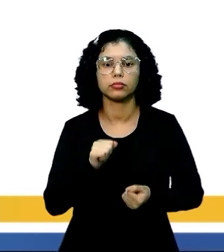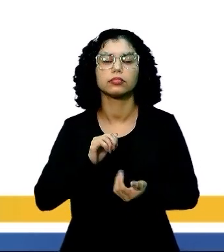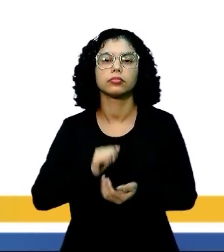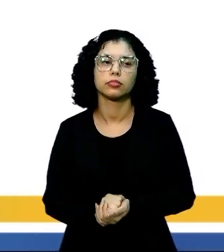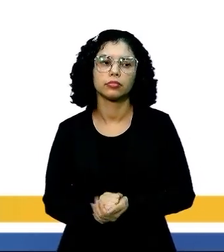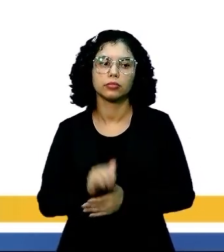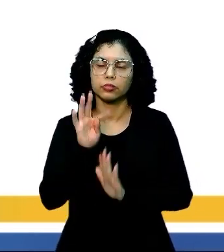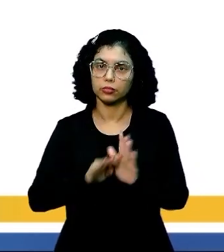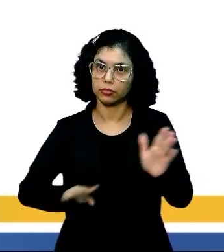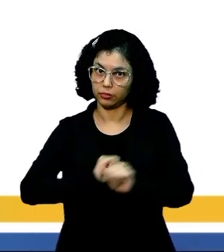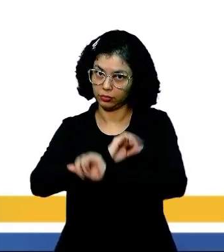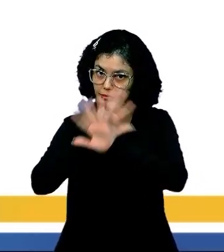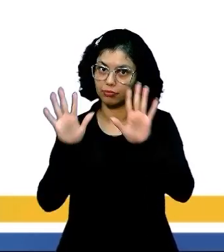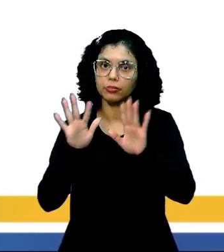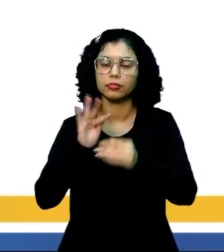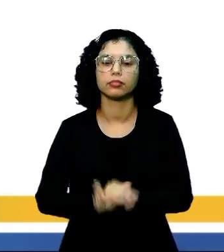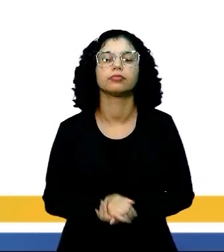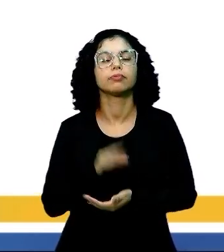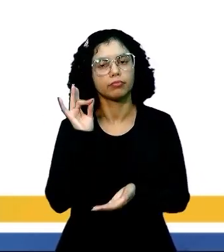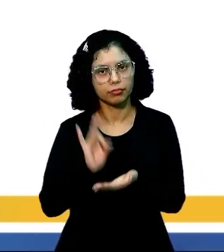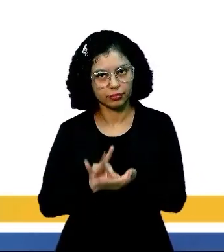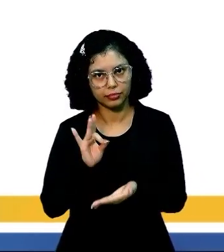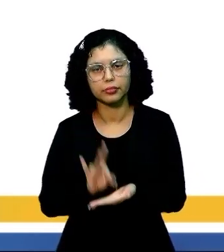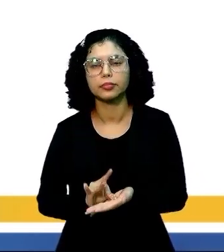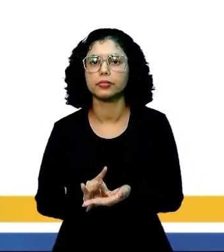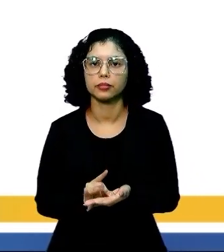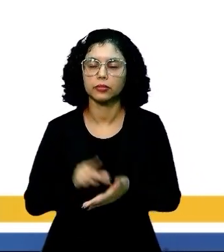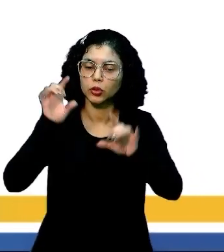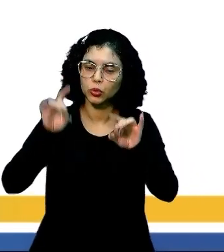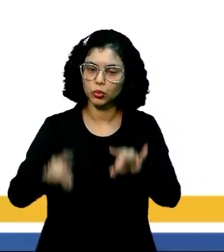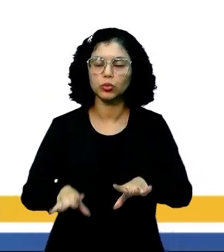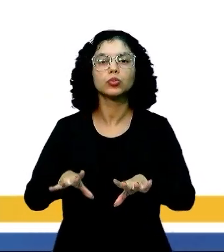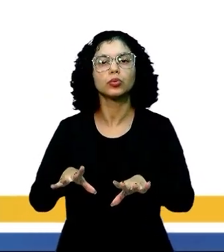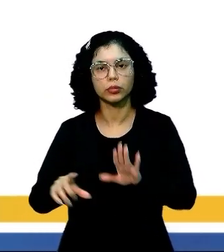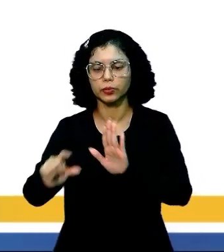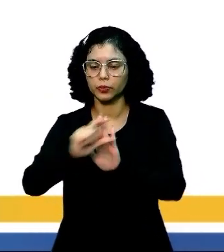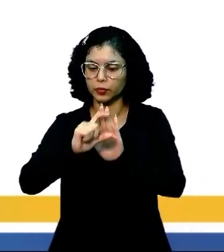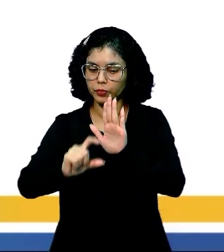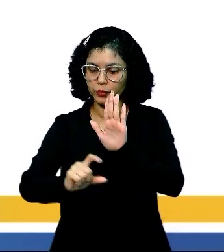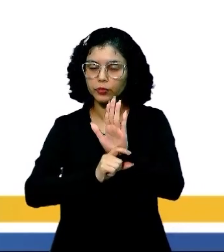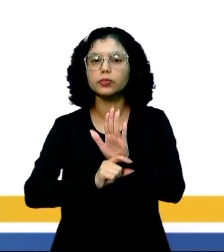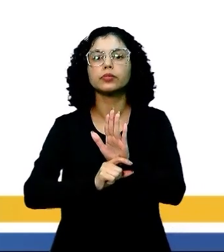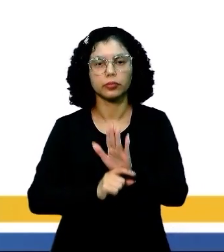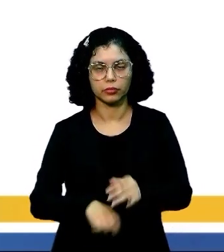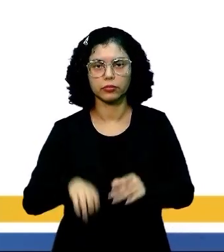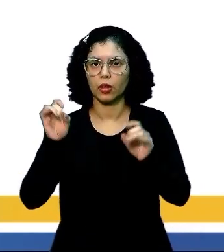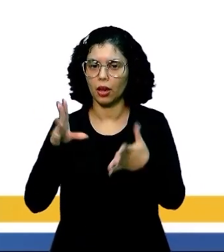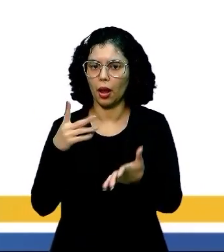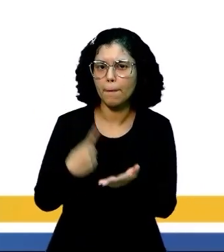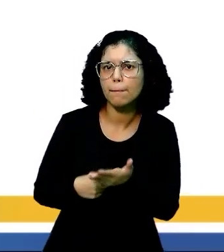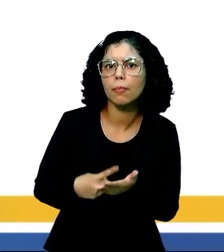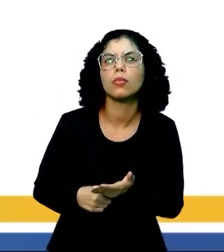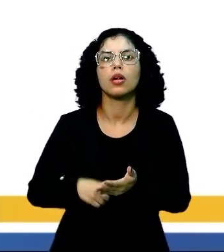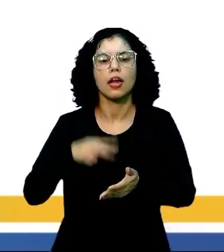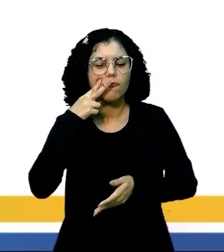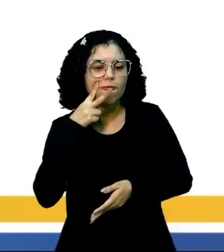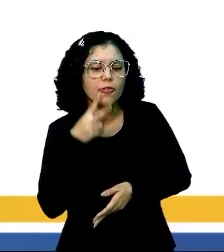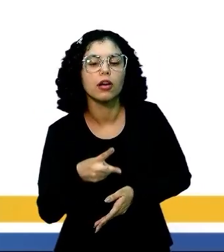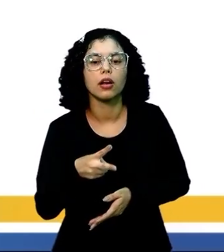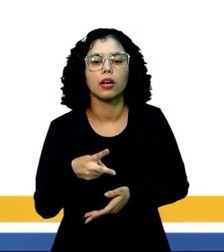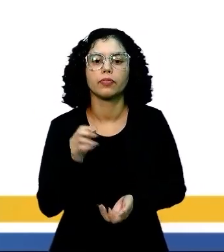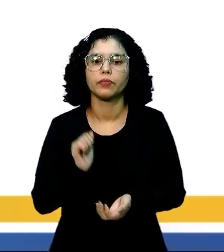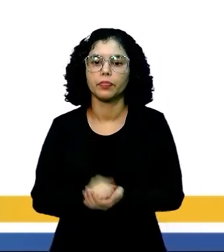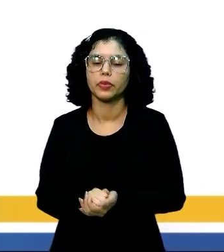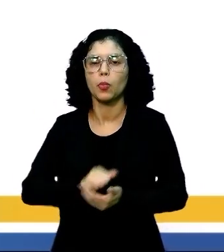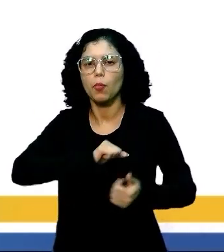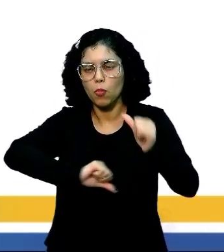O texto é bem claro. Realmente, né, lá no último parágrafo, ele está falando dessa marca na história, né? Está falando de cambiar